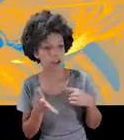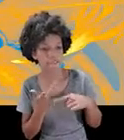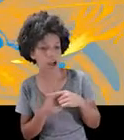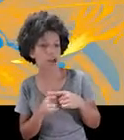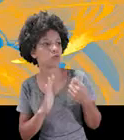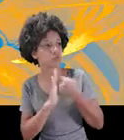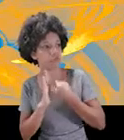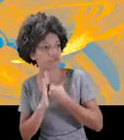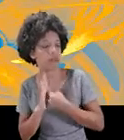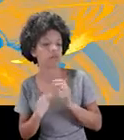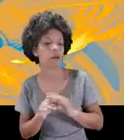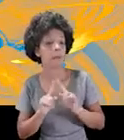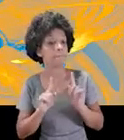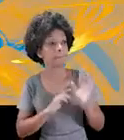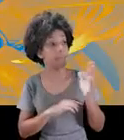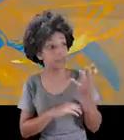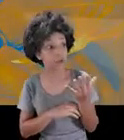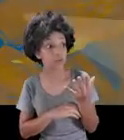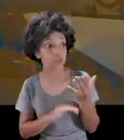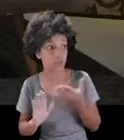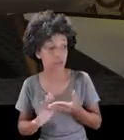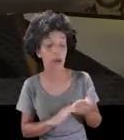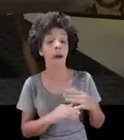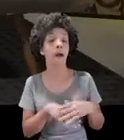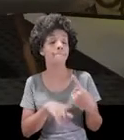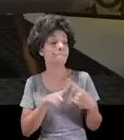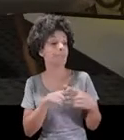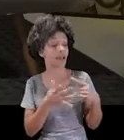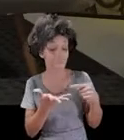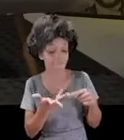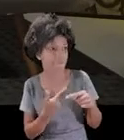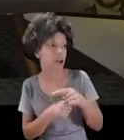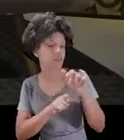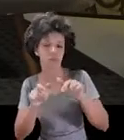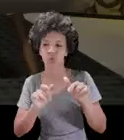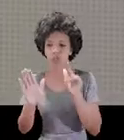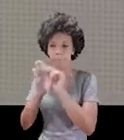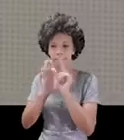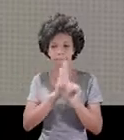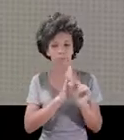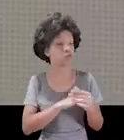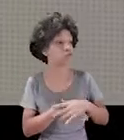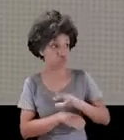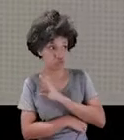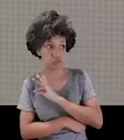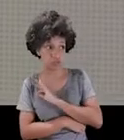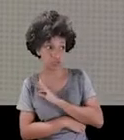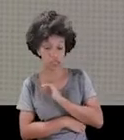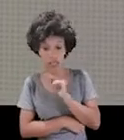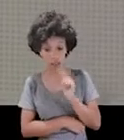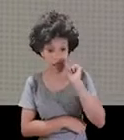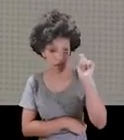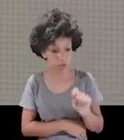vários protestos mas realmente aconteceu essa situação que vários pessoas fugiram de um de um policial